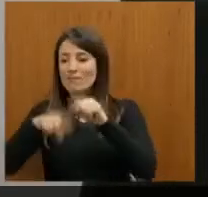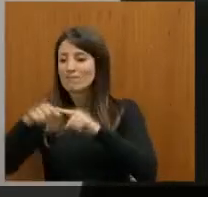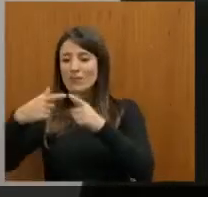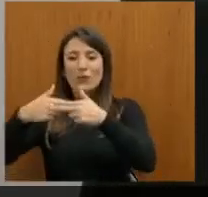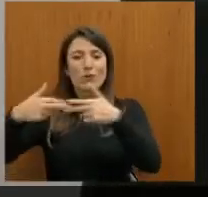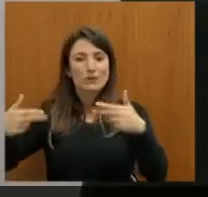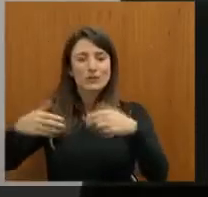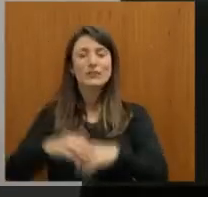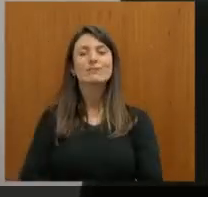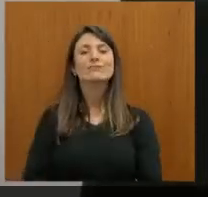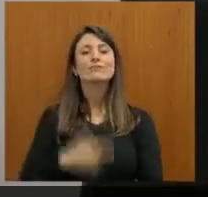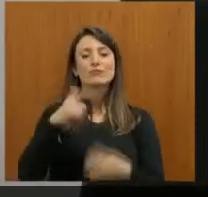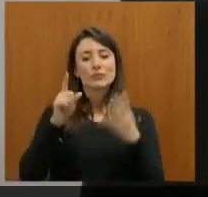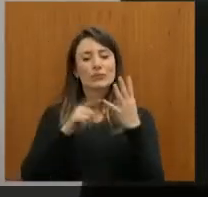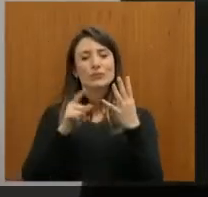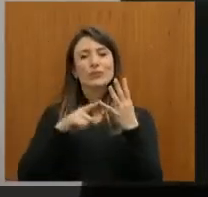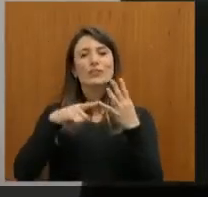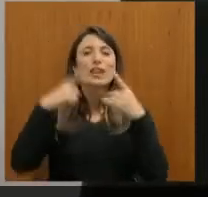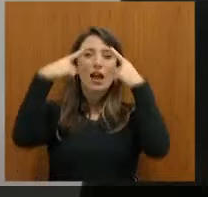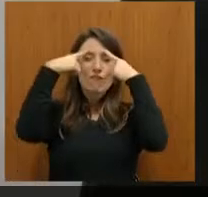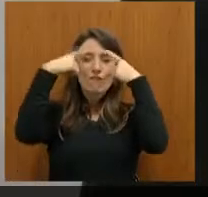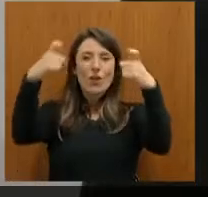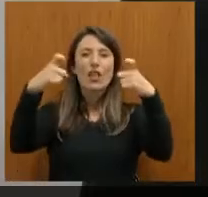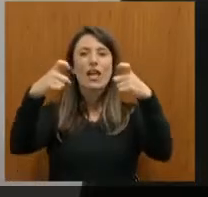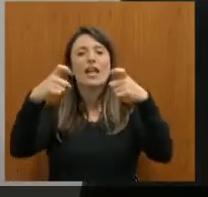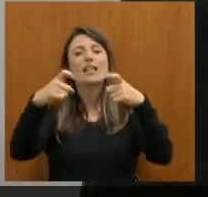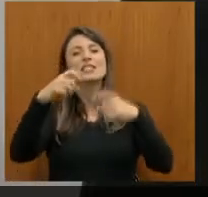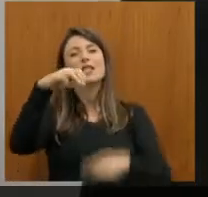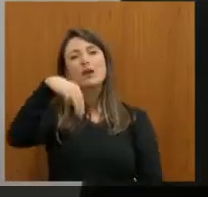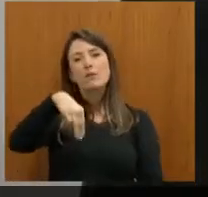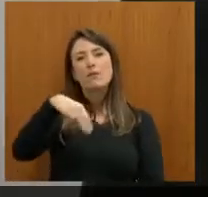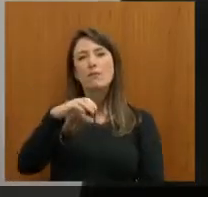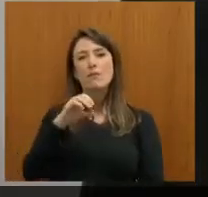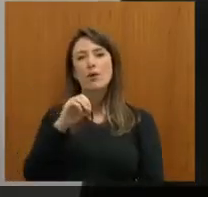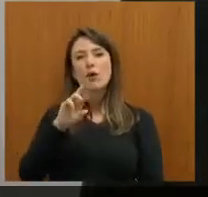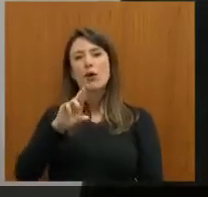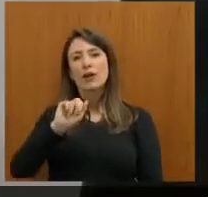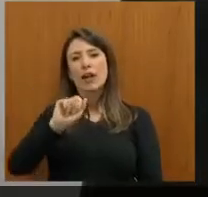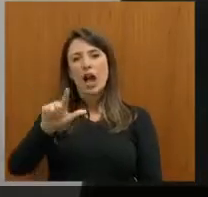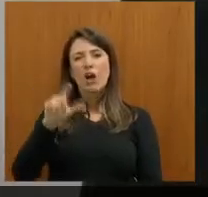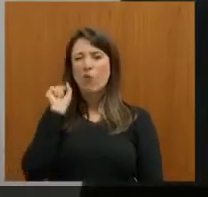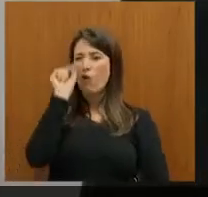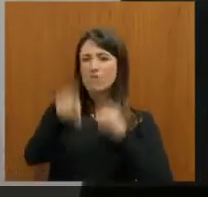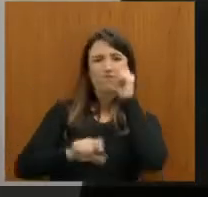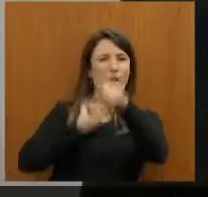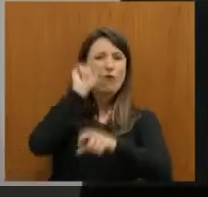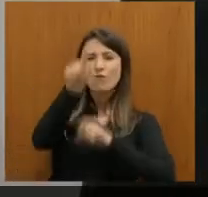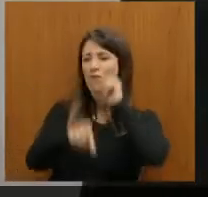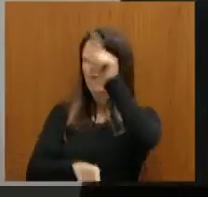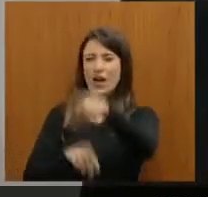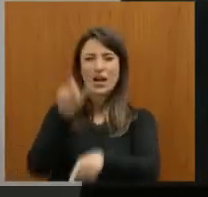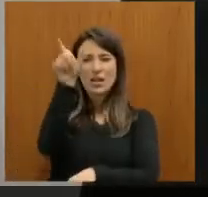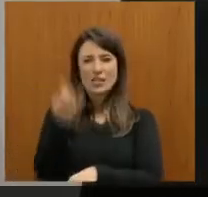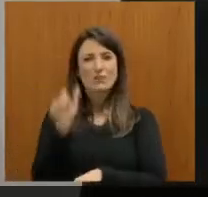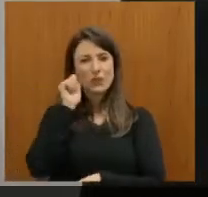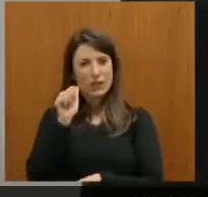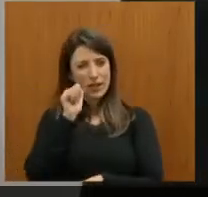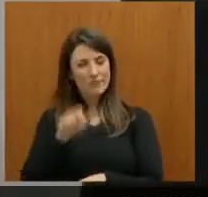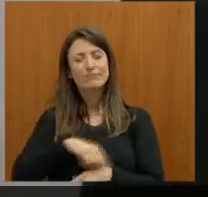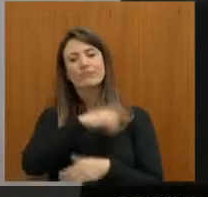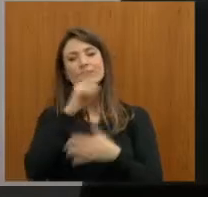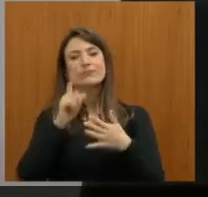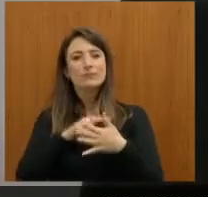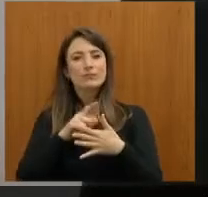temos a violência moral aquela que agride a honra das mulheres e temos também a violência sexual